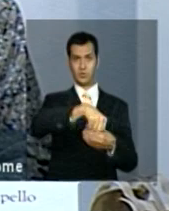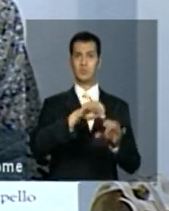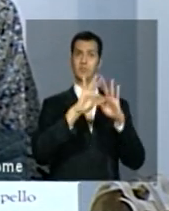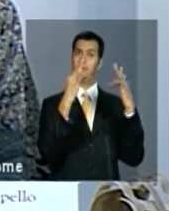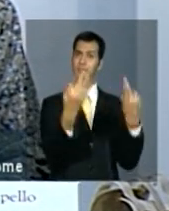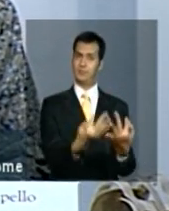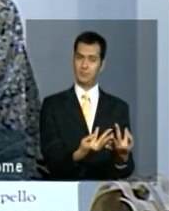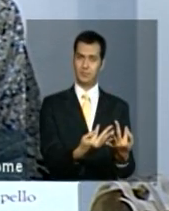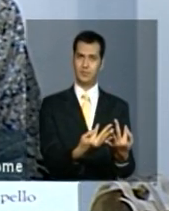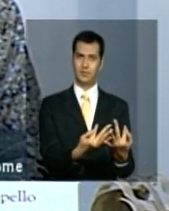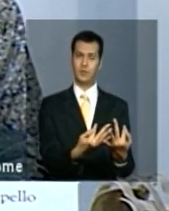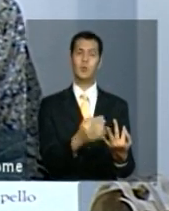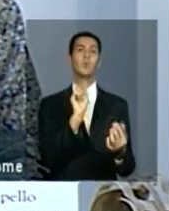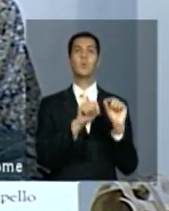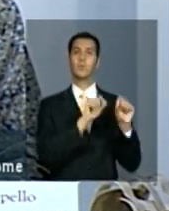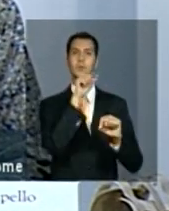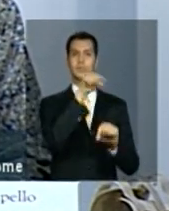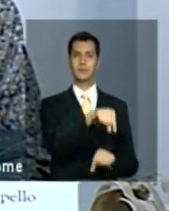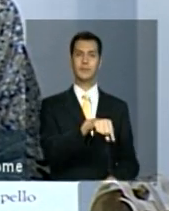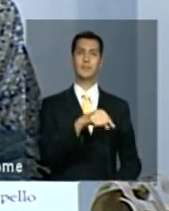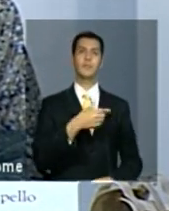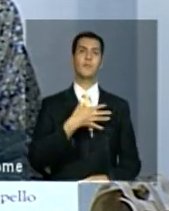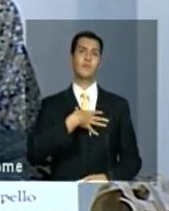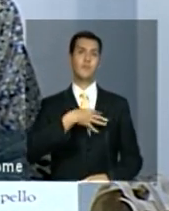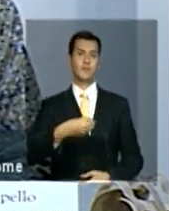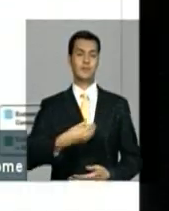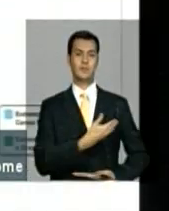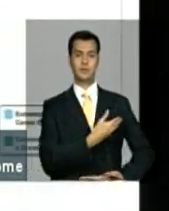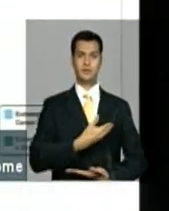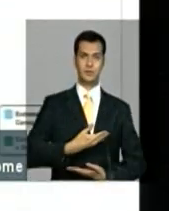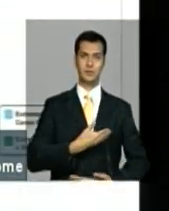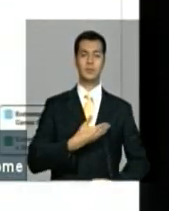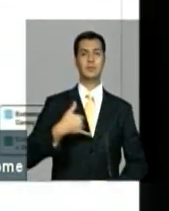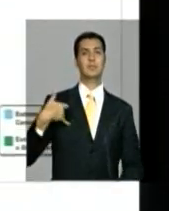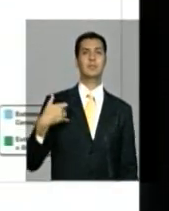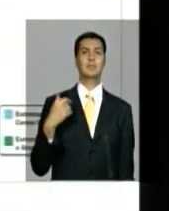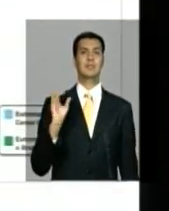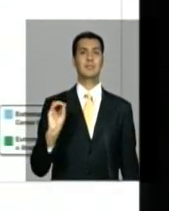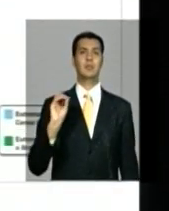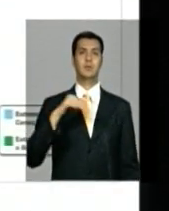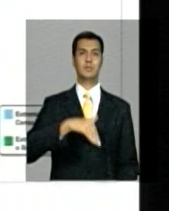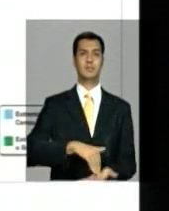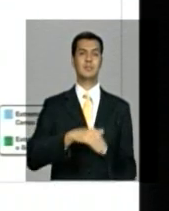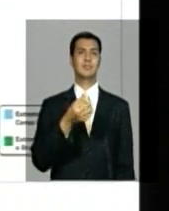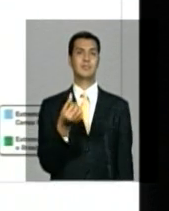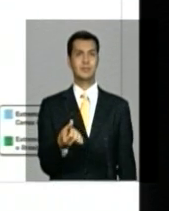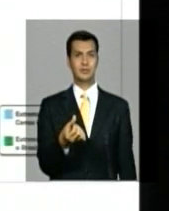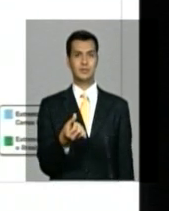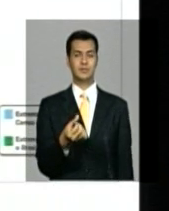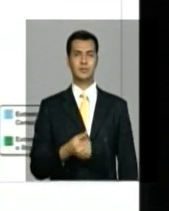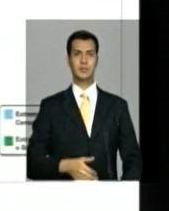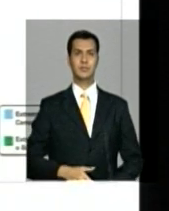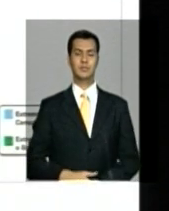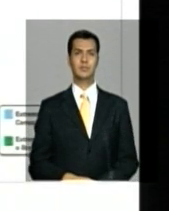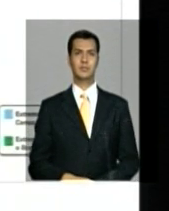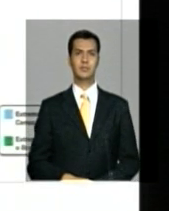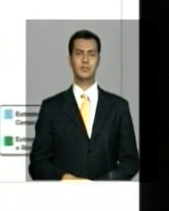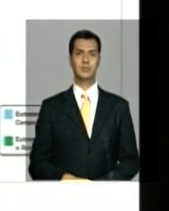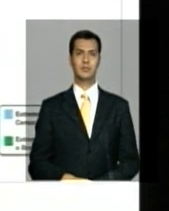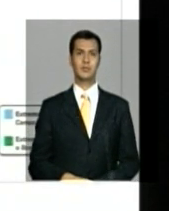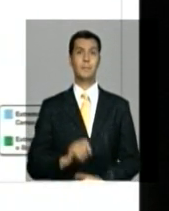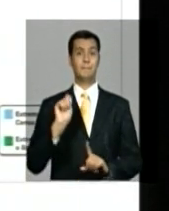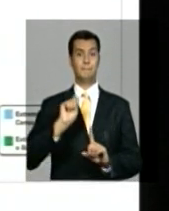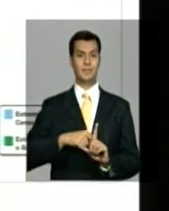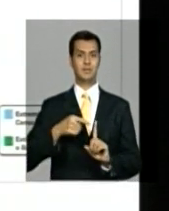para famílias que tenham filhos entre 0 e 6 anos esse isso implicará né já esse